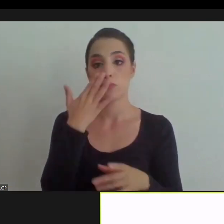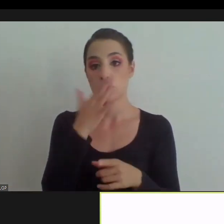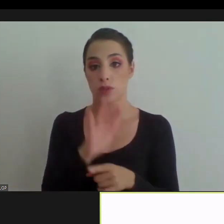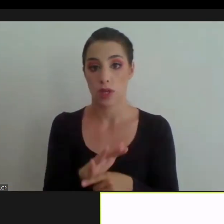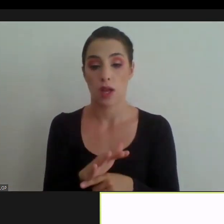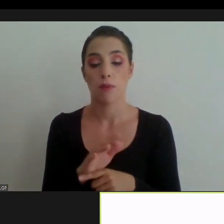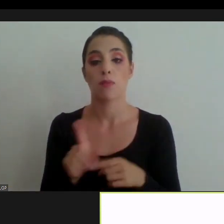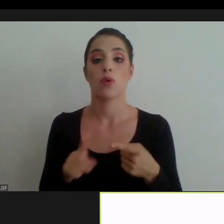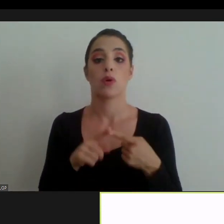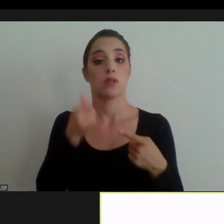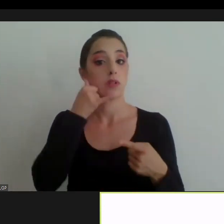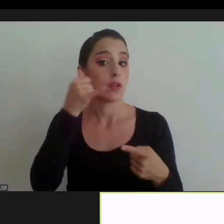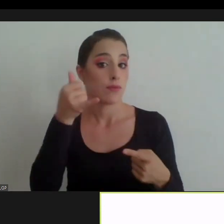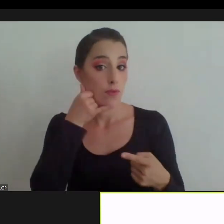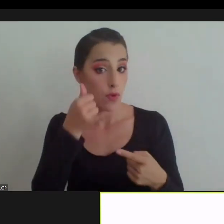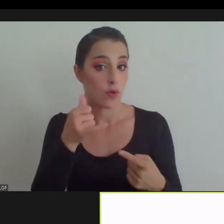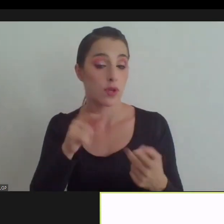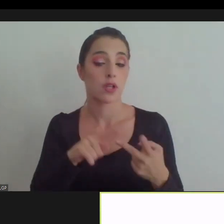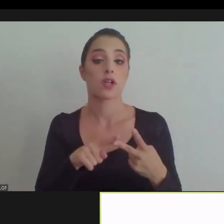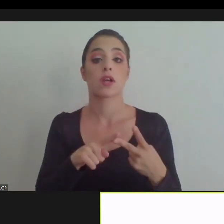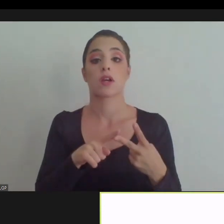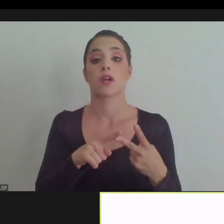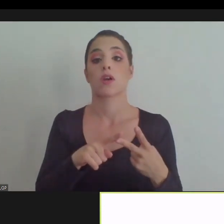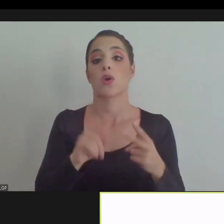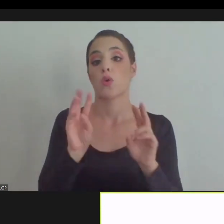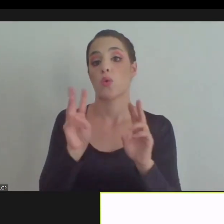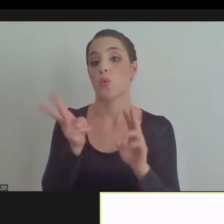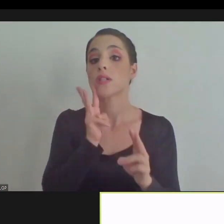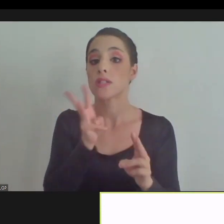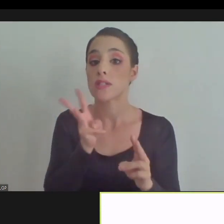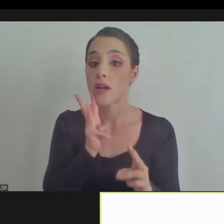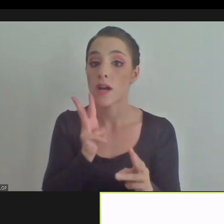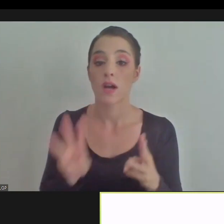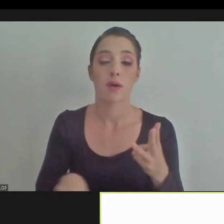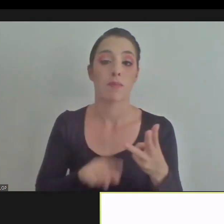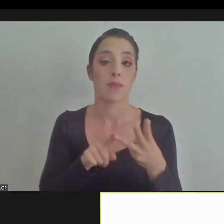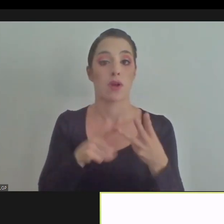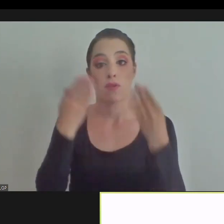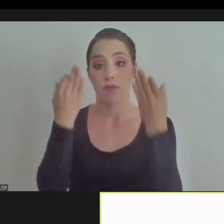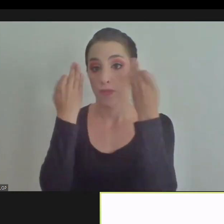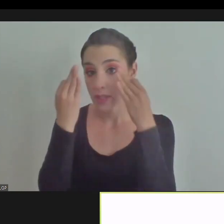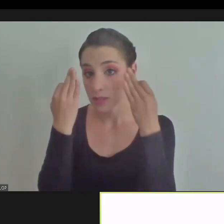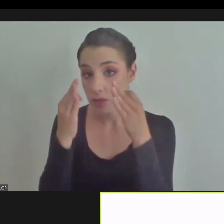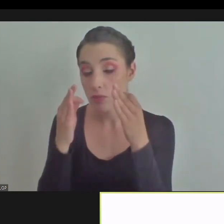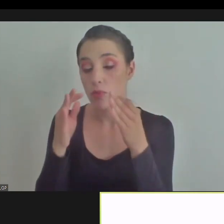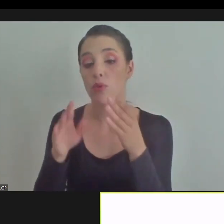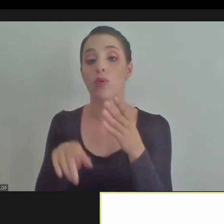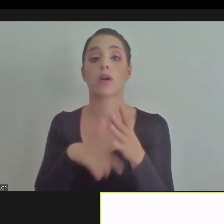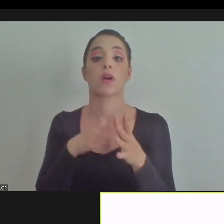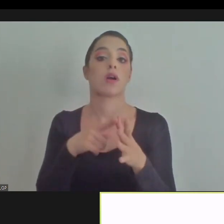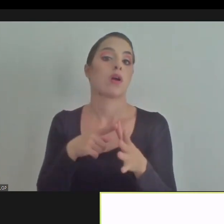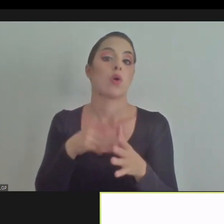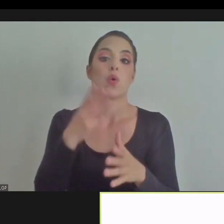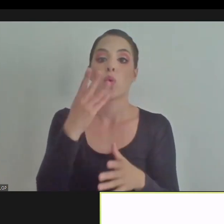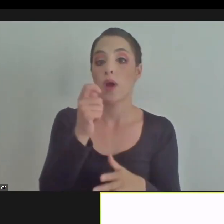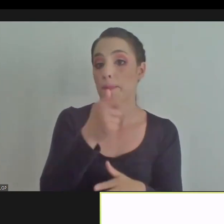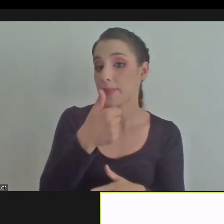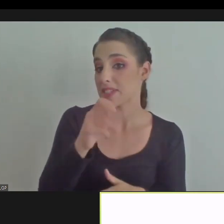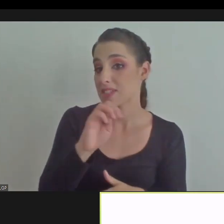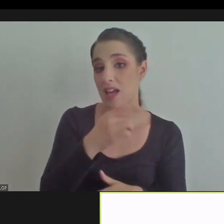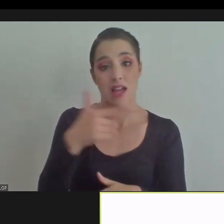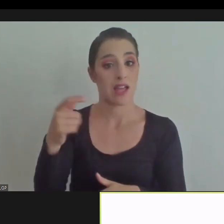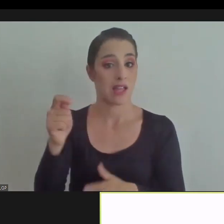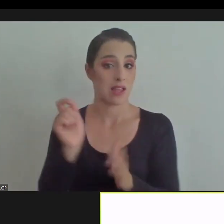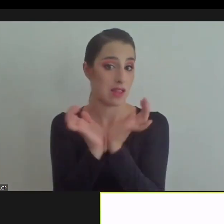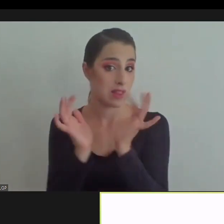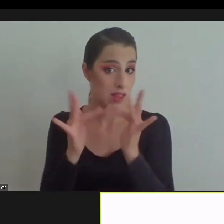chamadas telefônicas, o WhatsApp, o Facebook, o website, mas